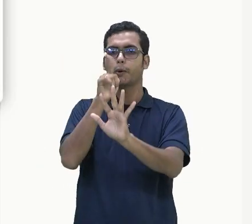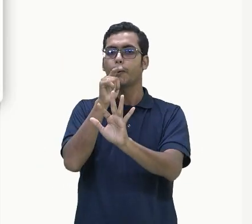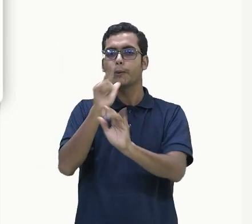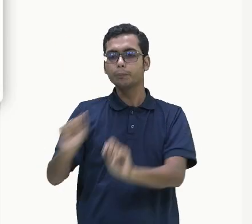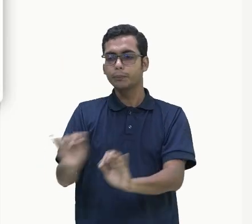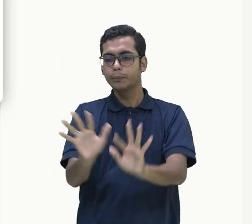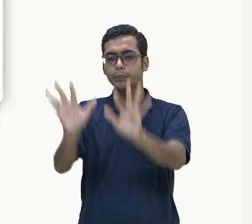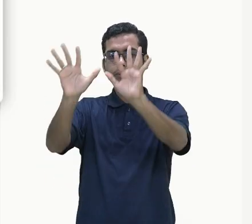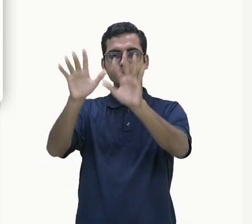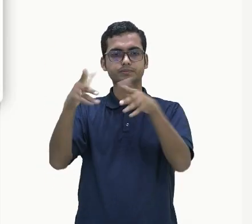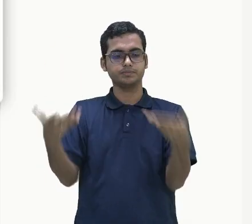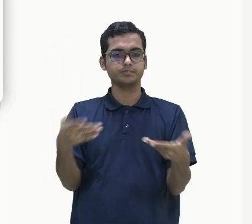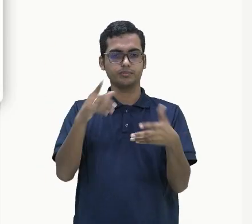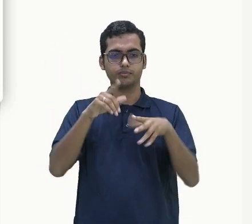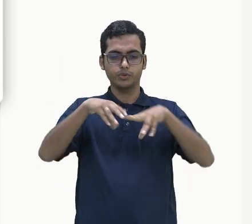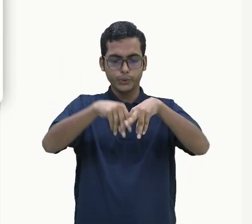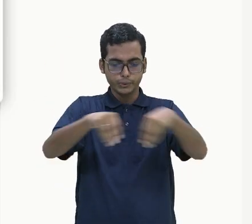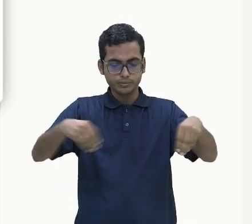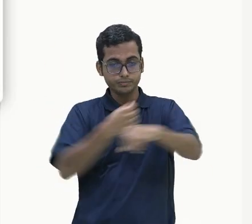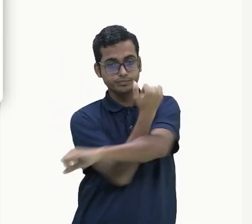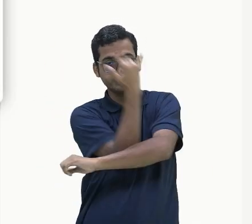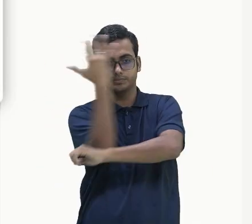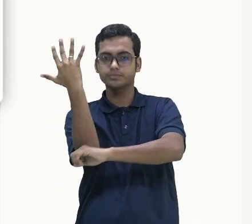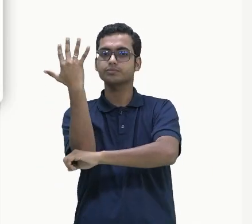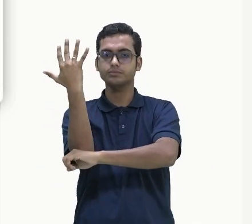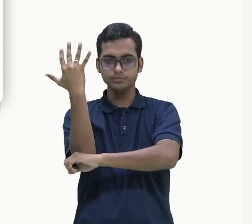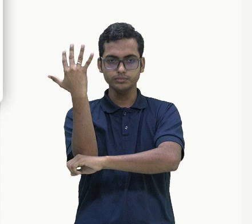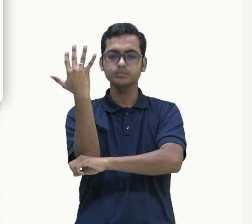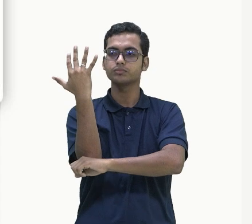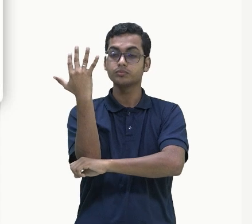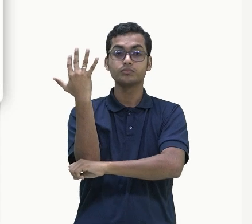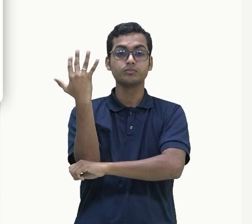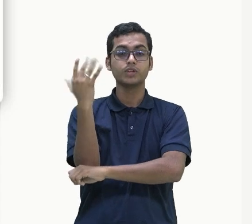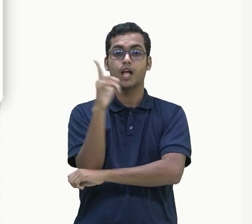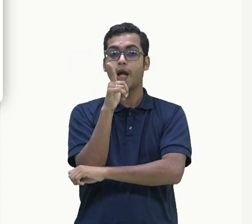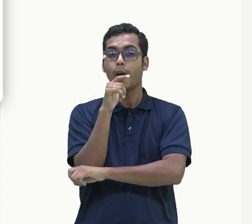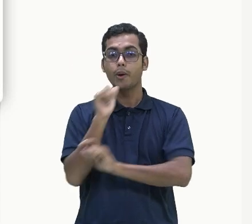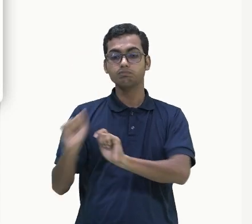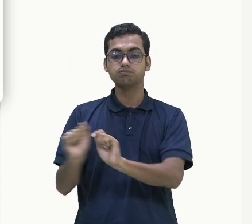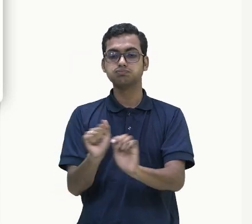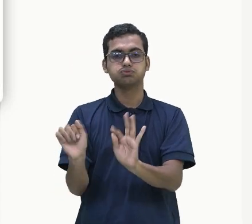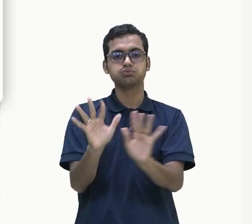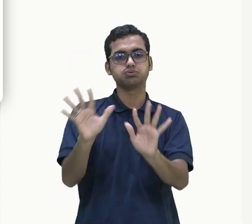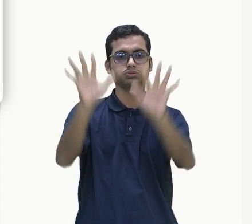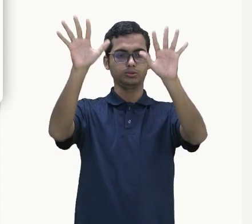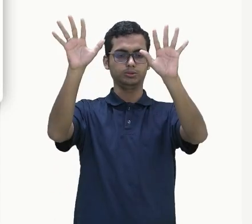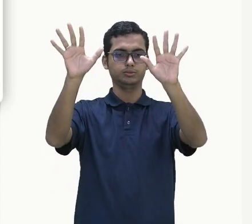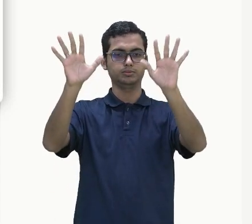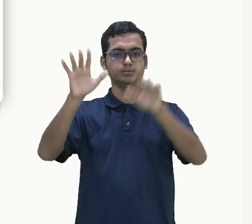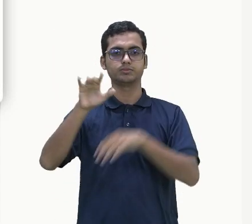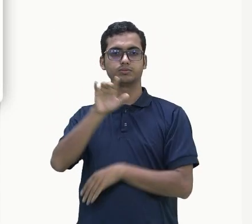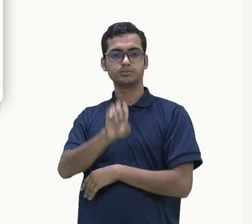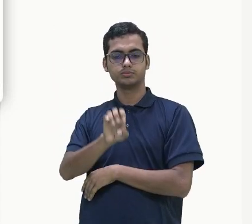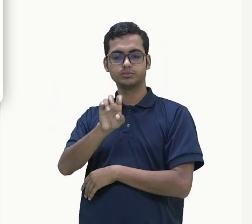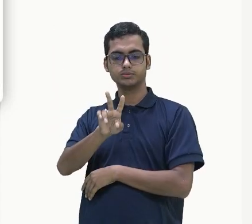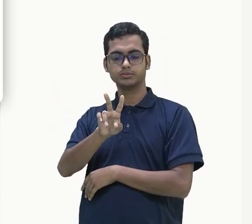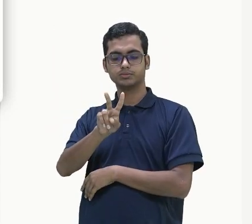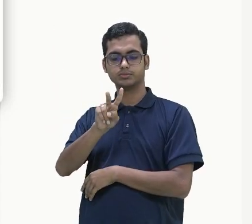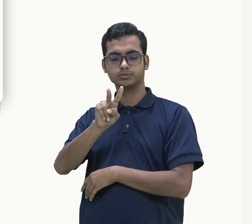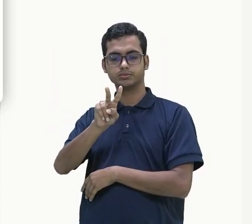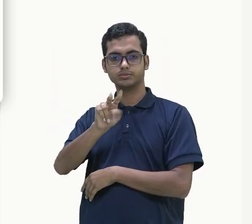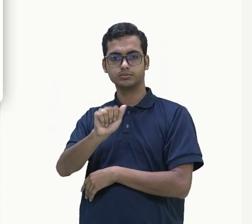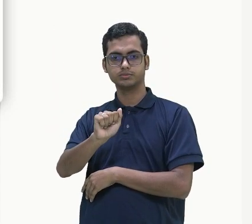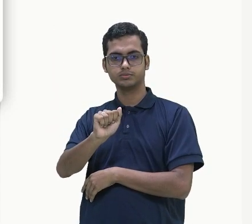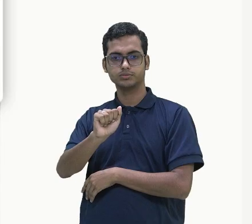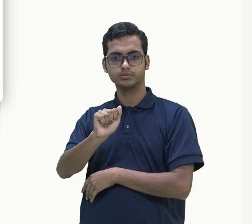perca da água, tanto do solo quanto das plantas, para o ar. Então, quando nós temos